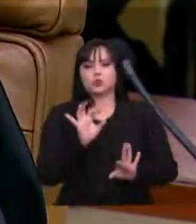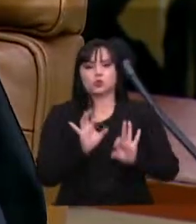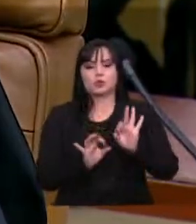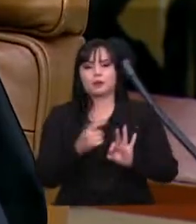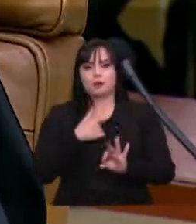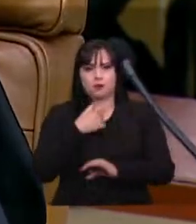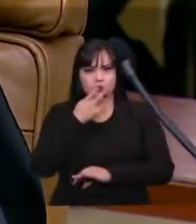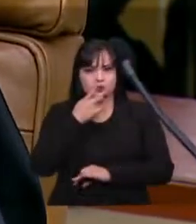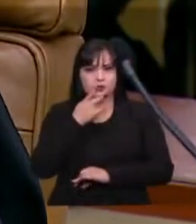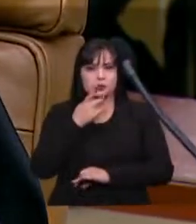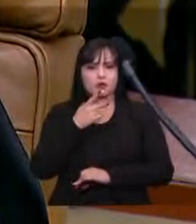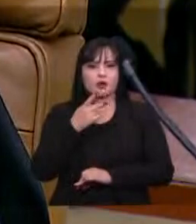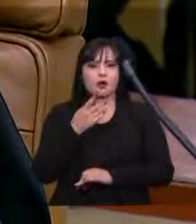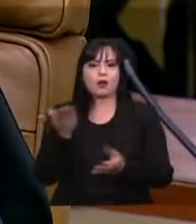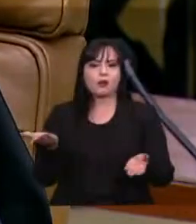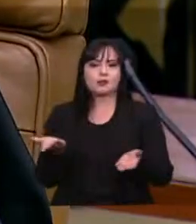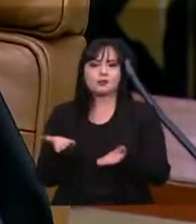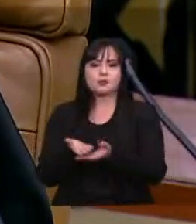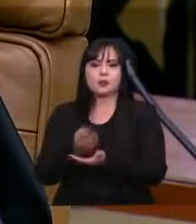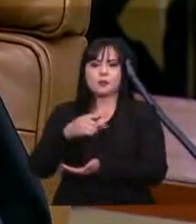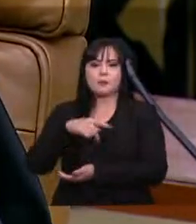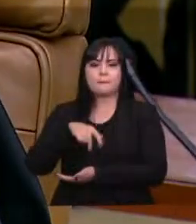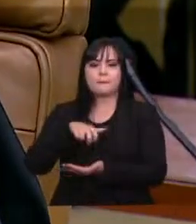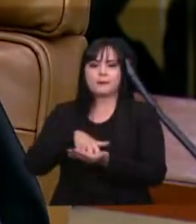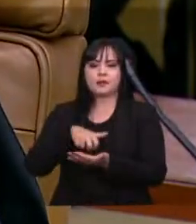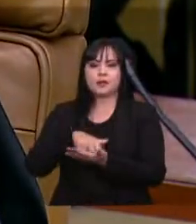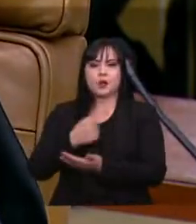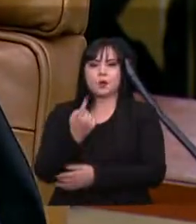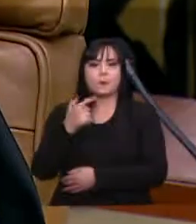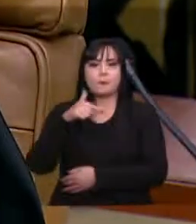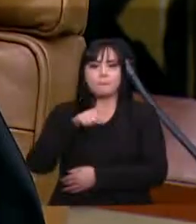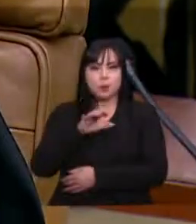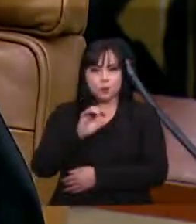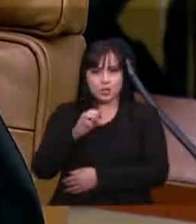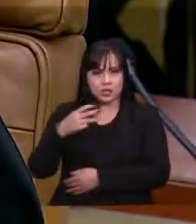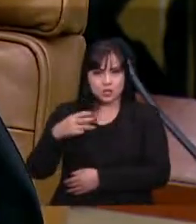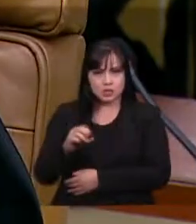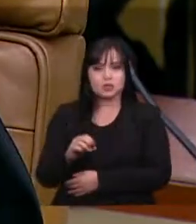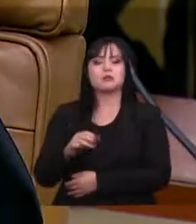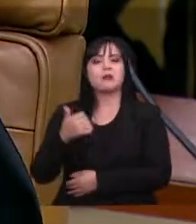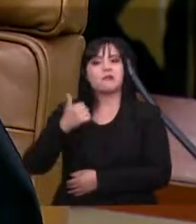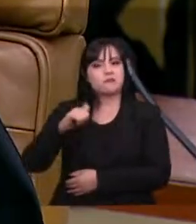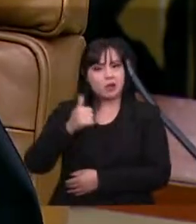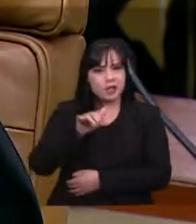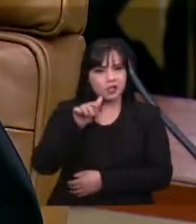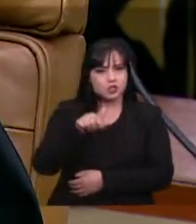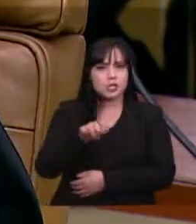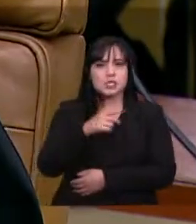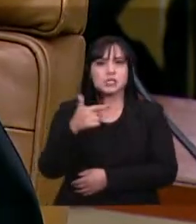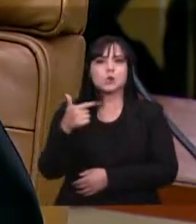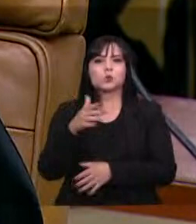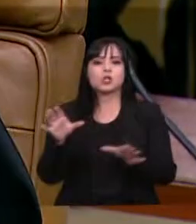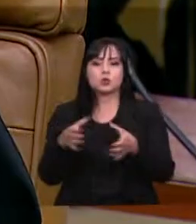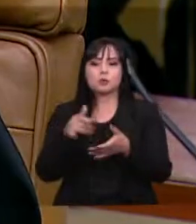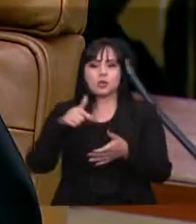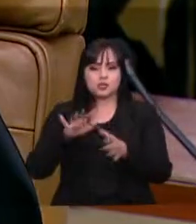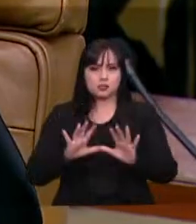que cito na ação penal 1030 apreciada pela segunda turma nesse tribunal